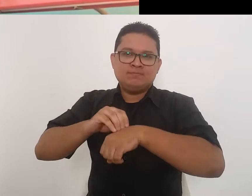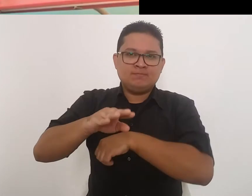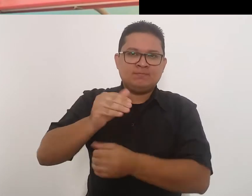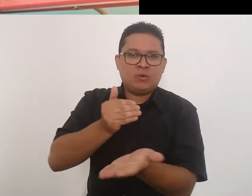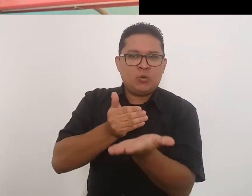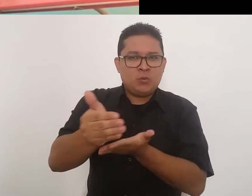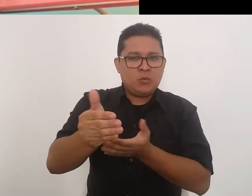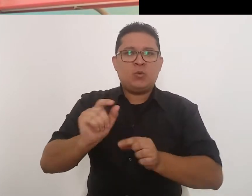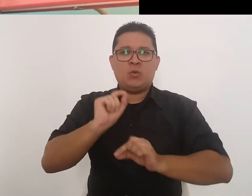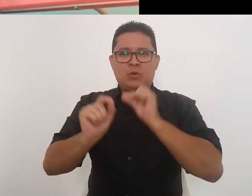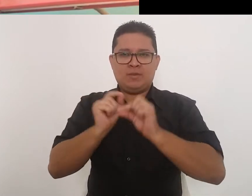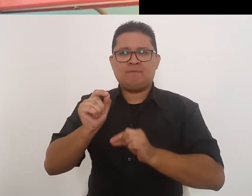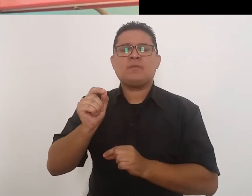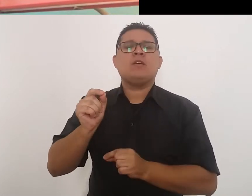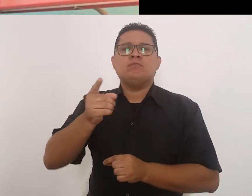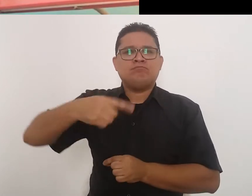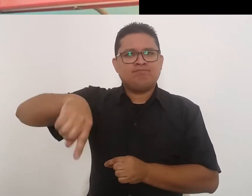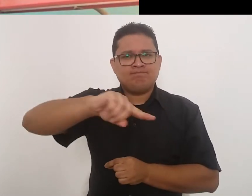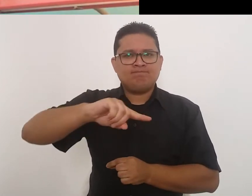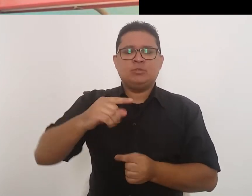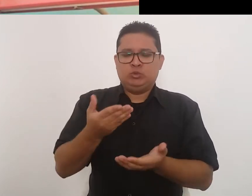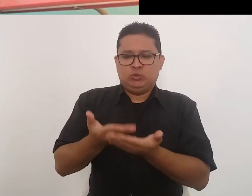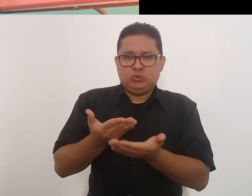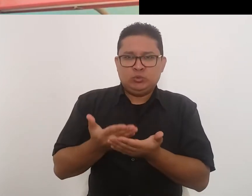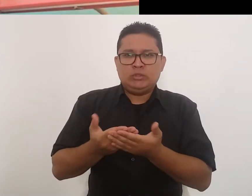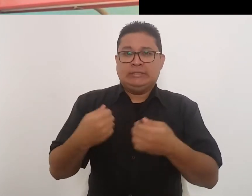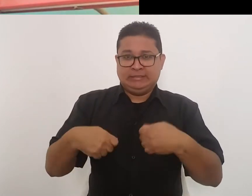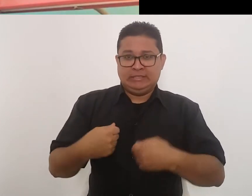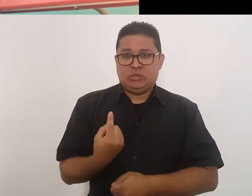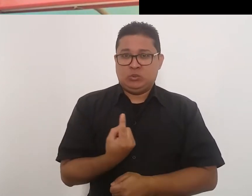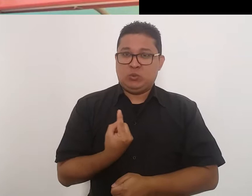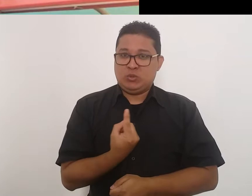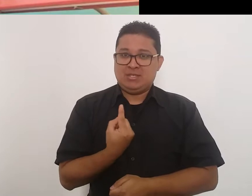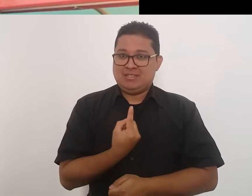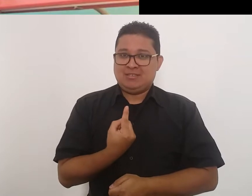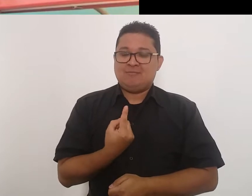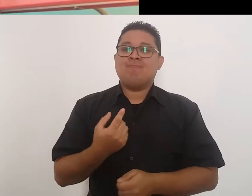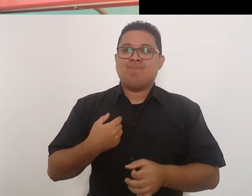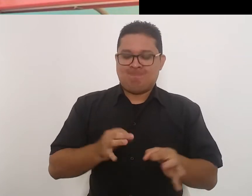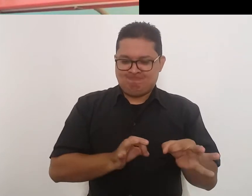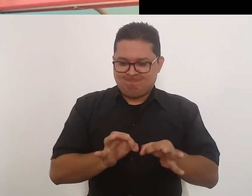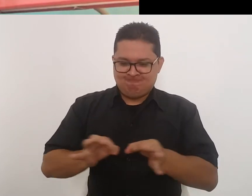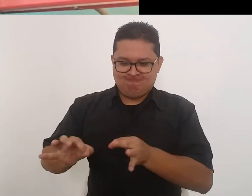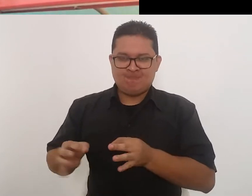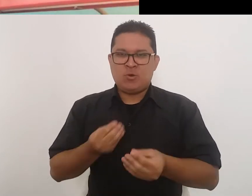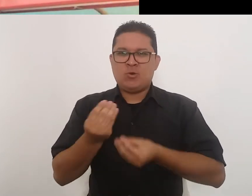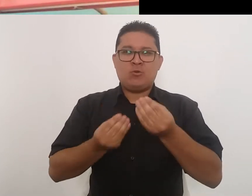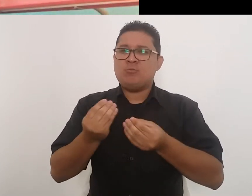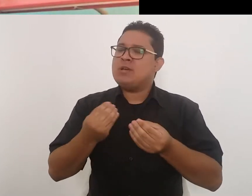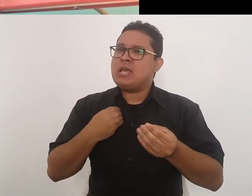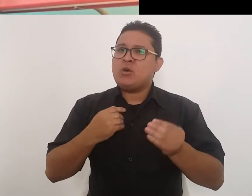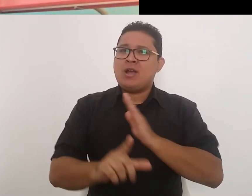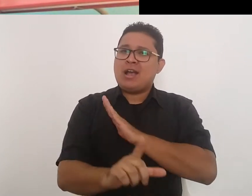quando eu preciso me organizar para estudar sozinho, a primeira coisa, antes